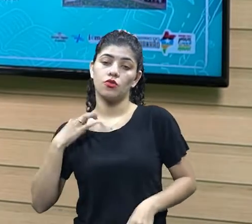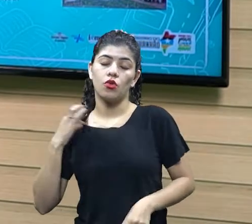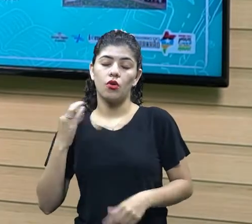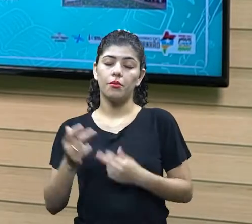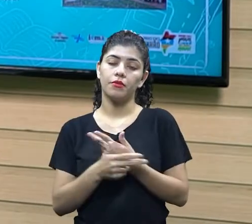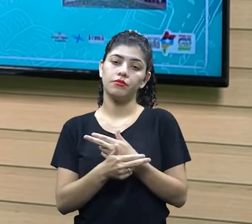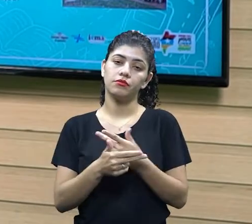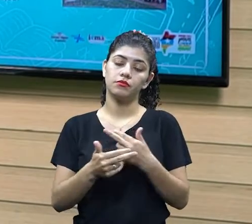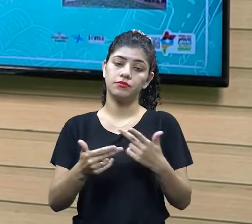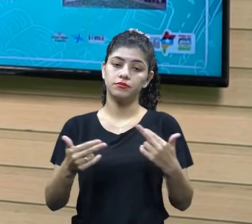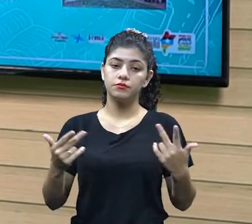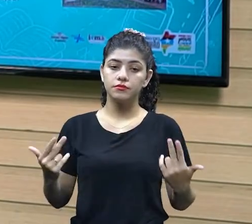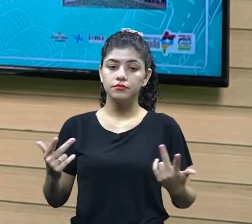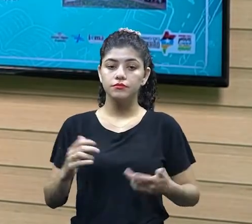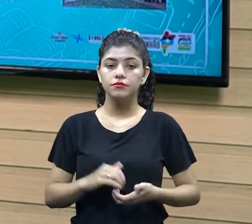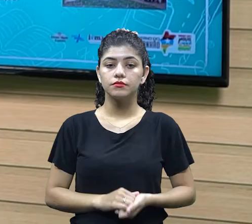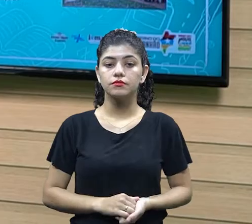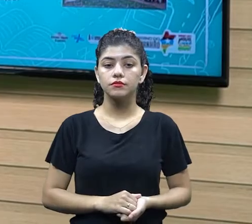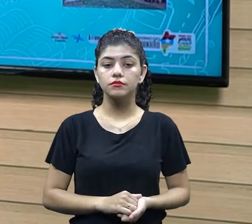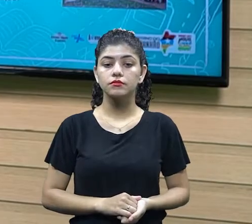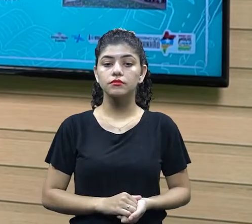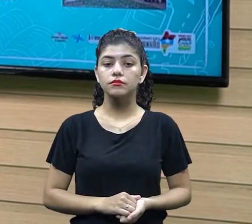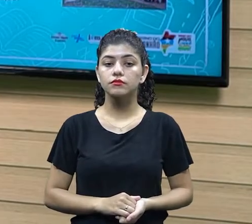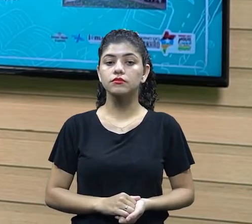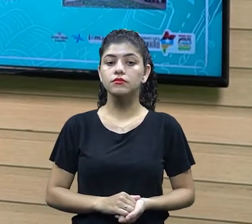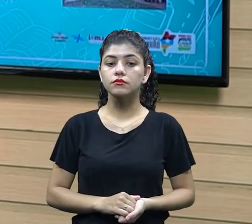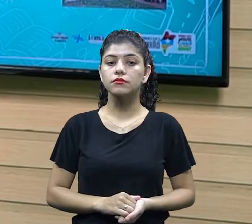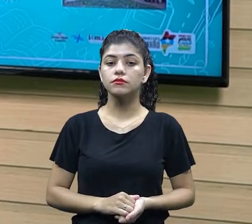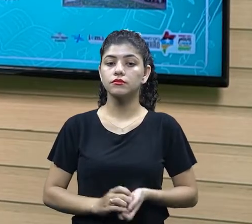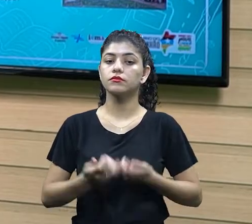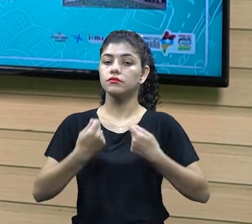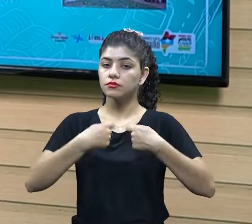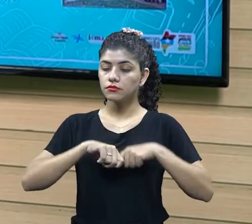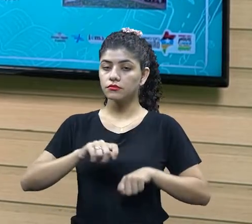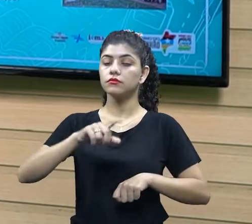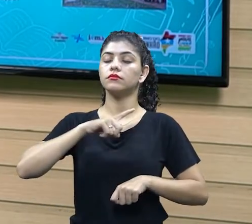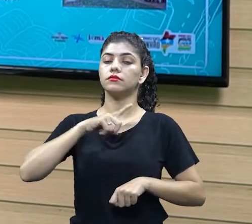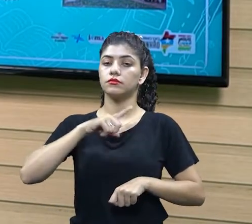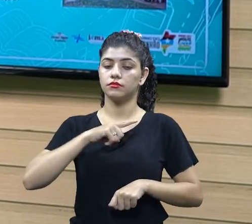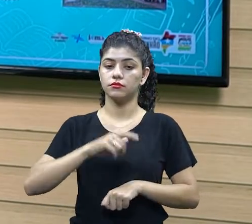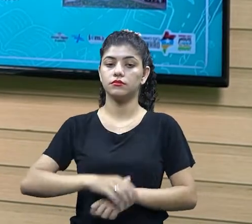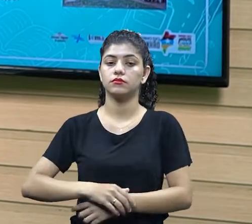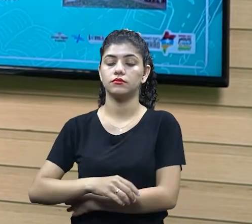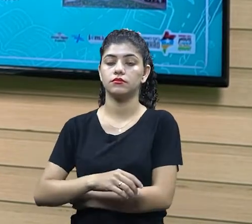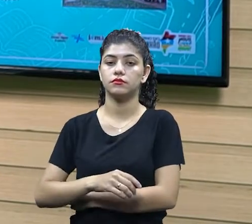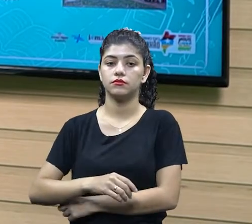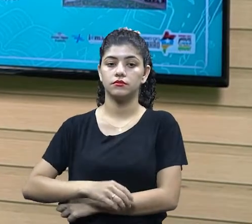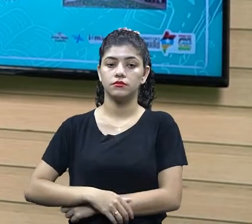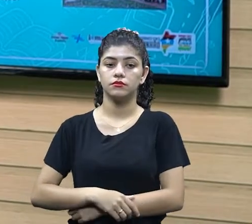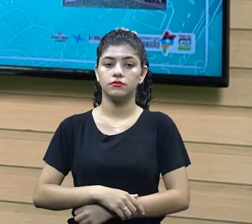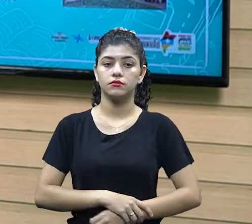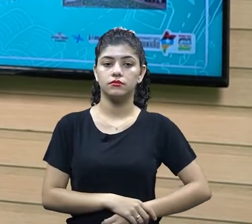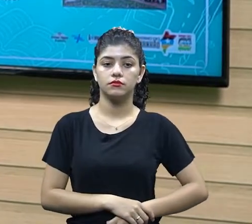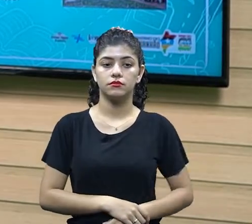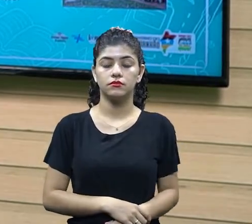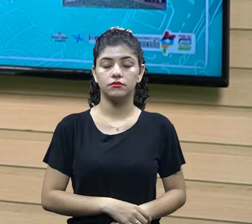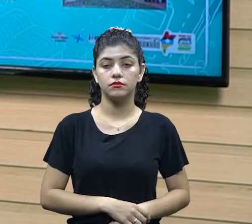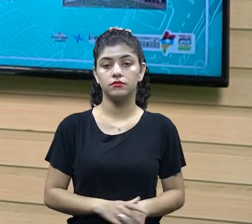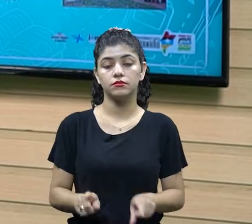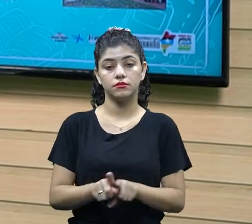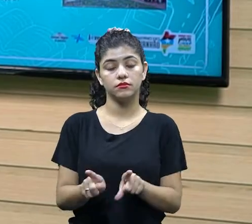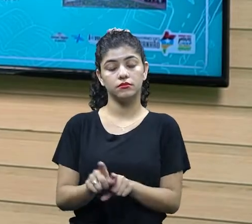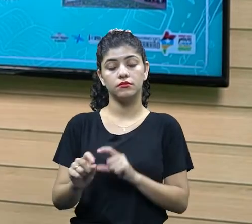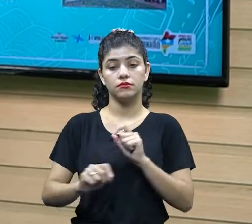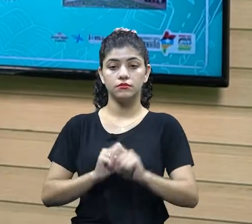vestuário, enfim, uma série de gastos, né, que ele precisa arcar, como todo pai de família, e